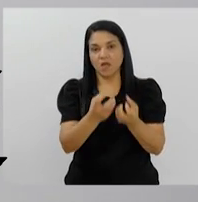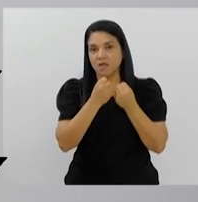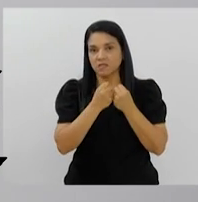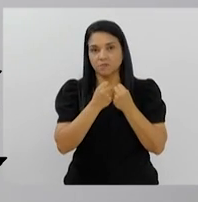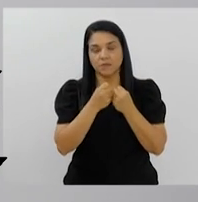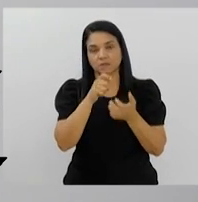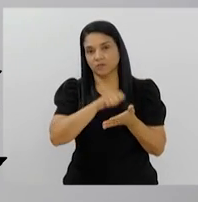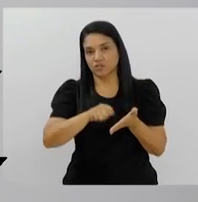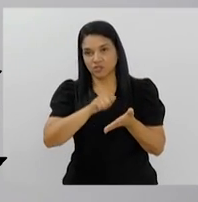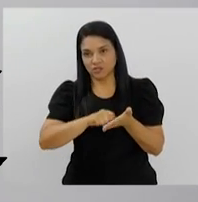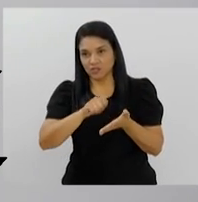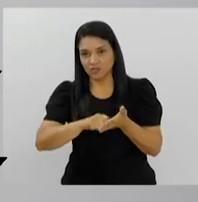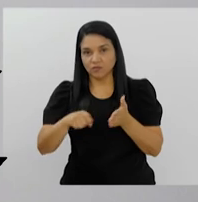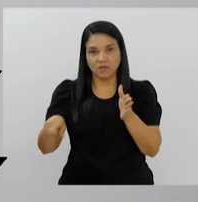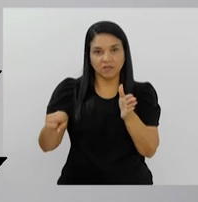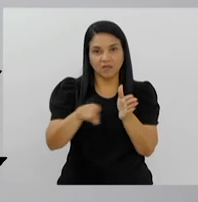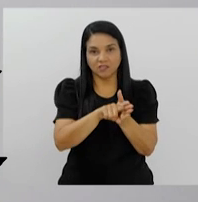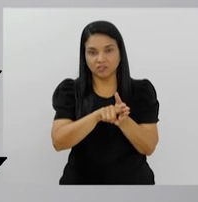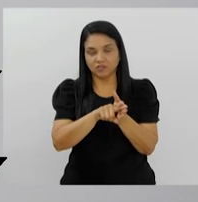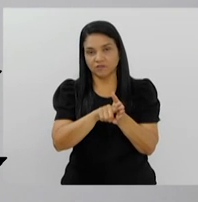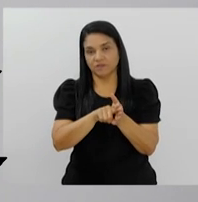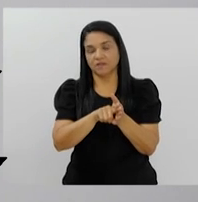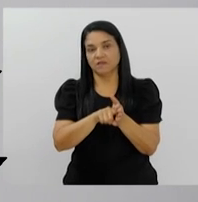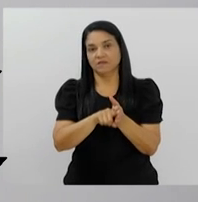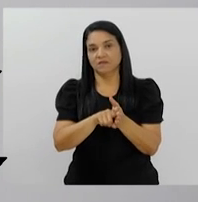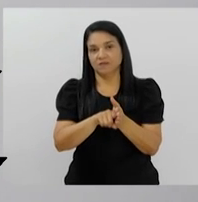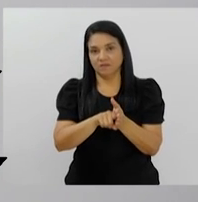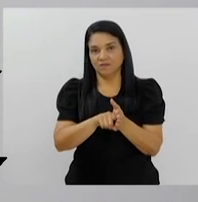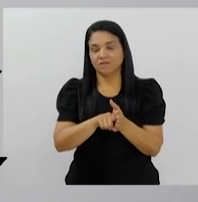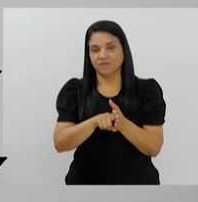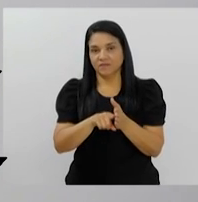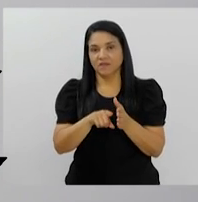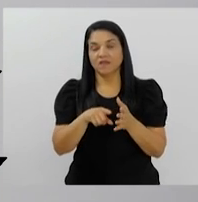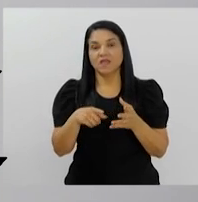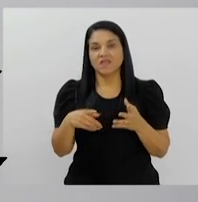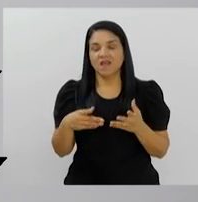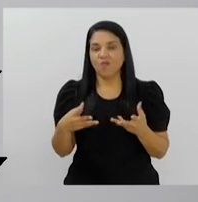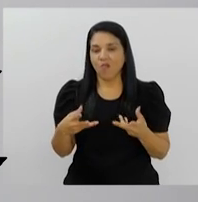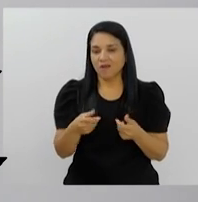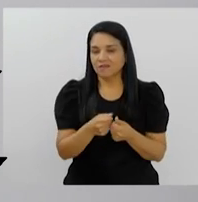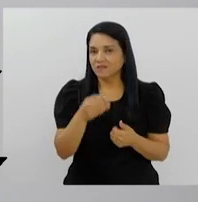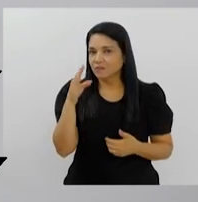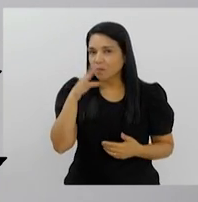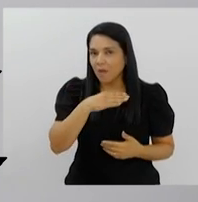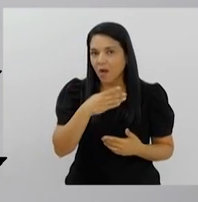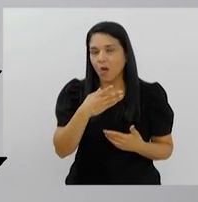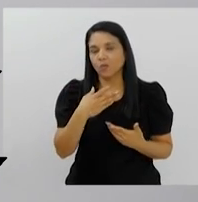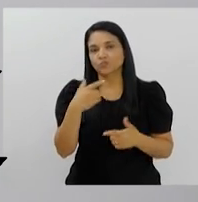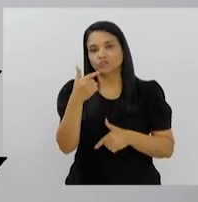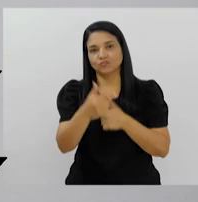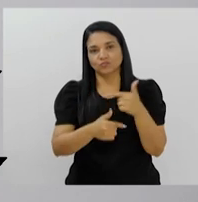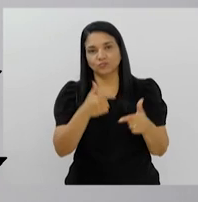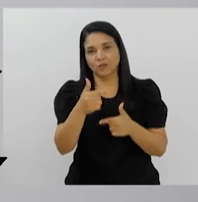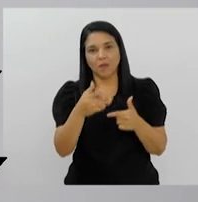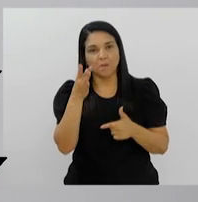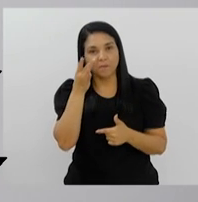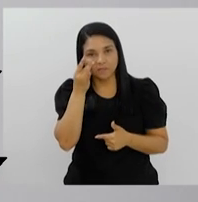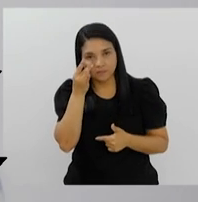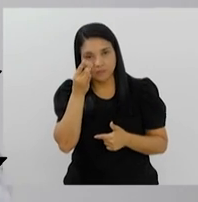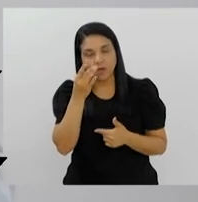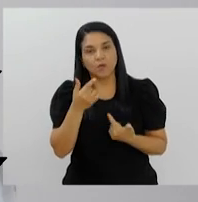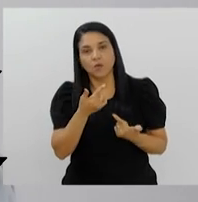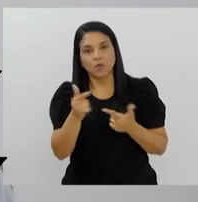escrito da negativa da cobertura e a má qualidade no atendimento presencial ou outros